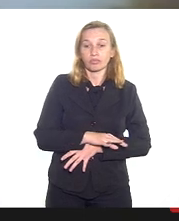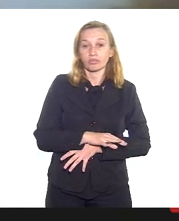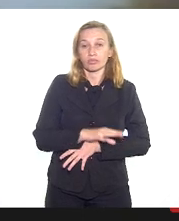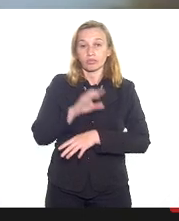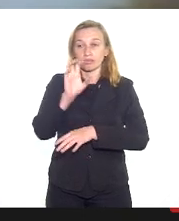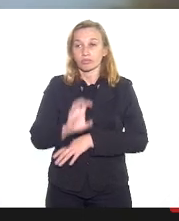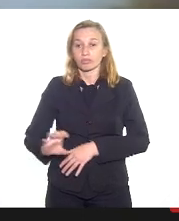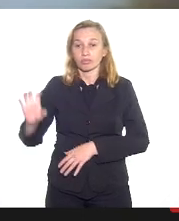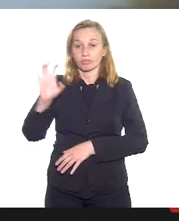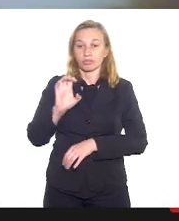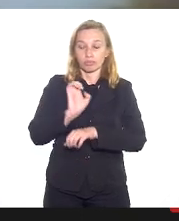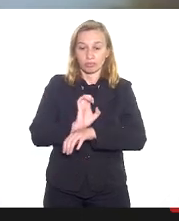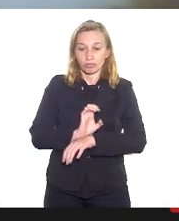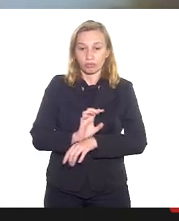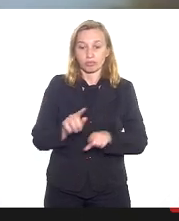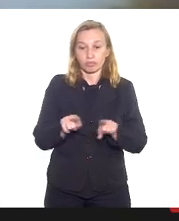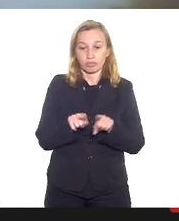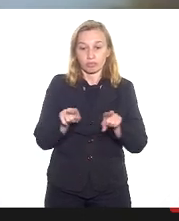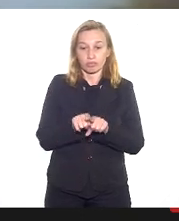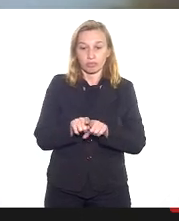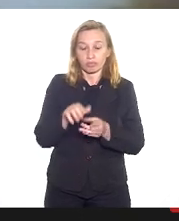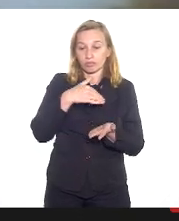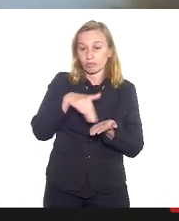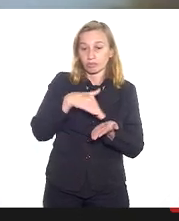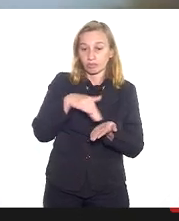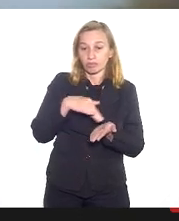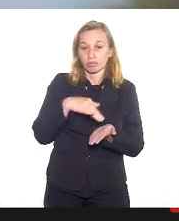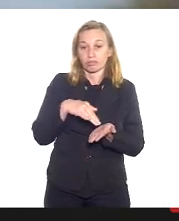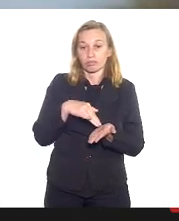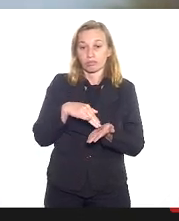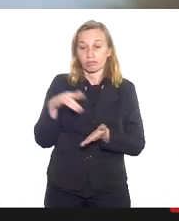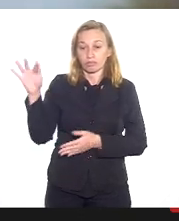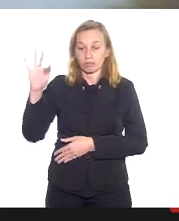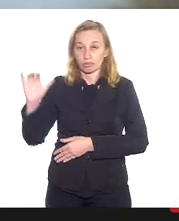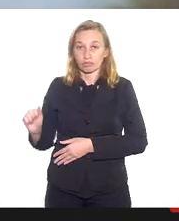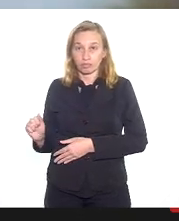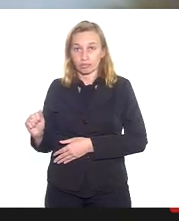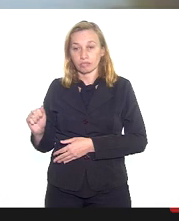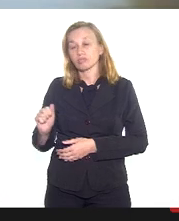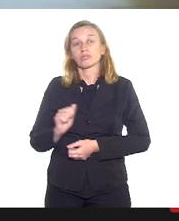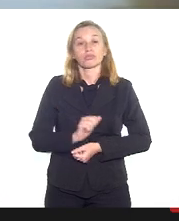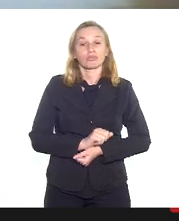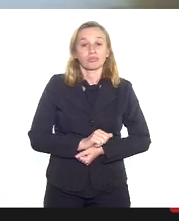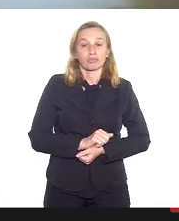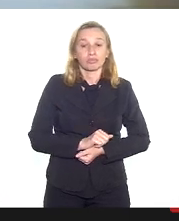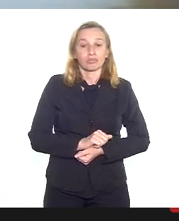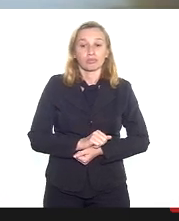estaduais e as secretarias de fazenda de